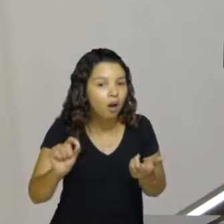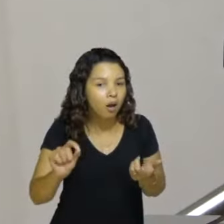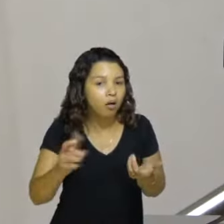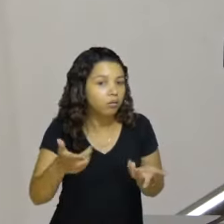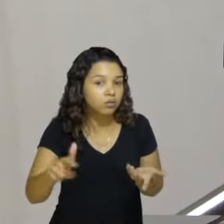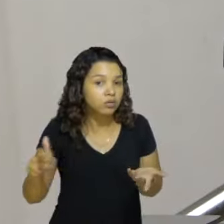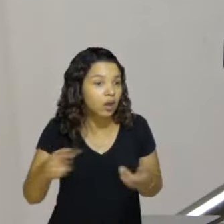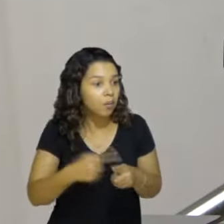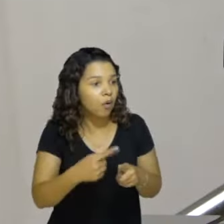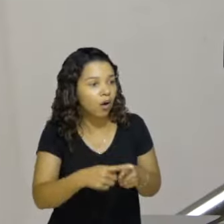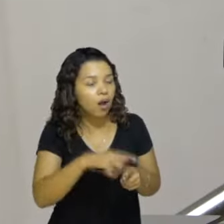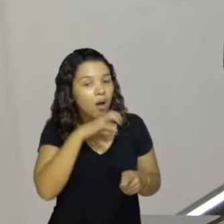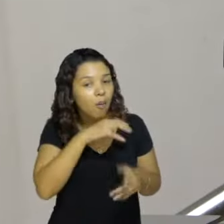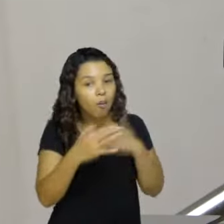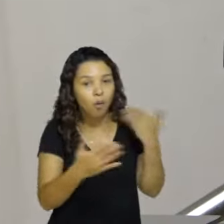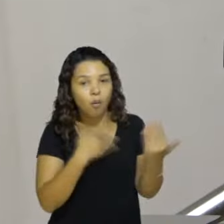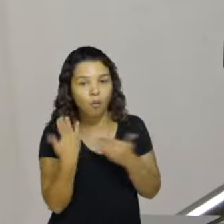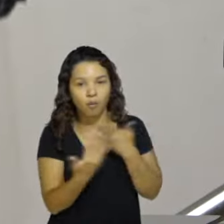cercar um grande